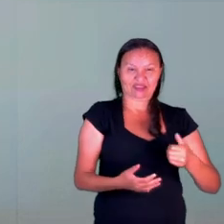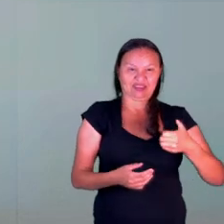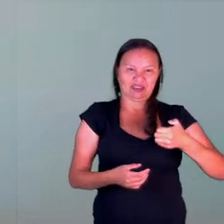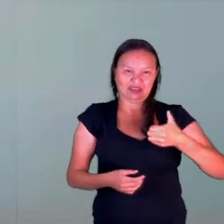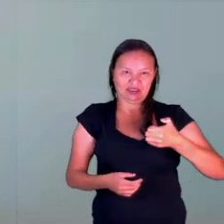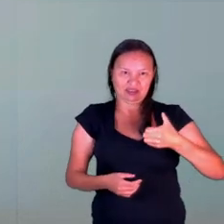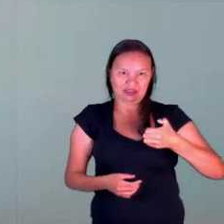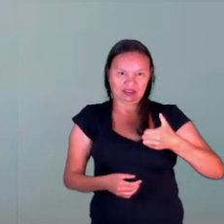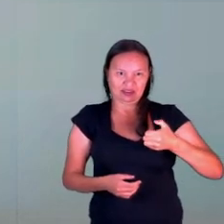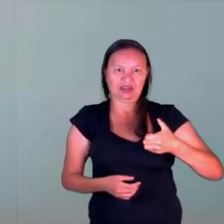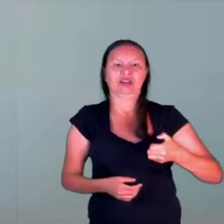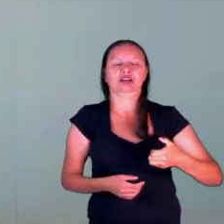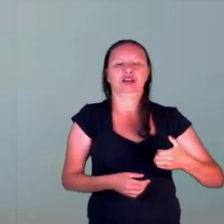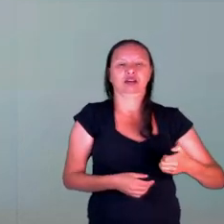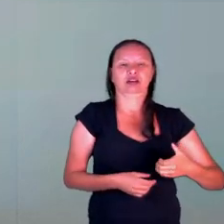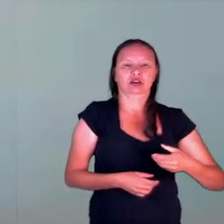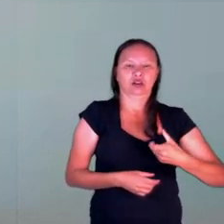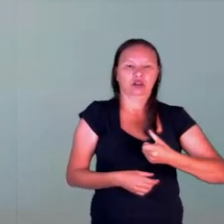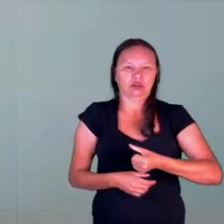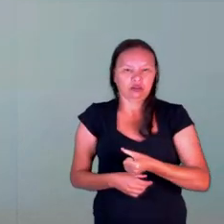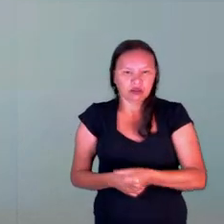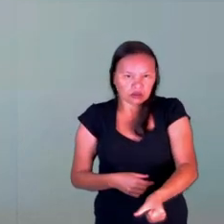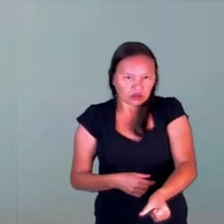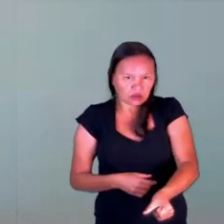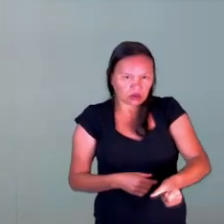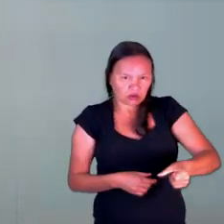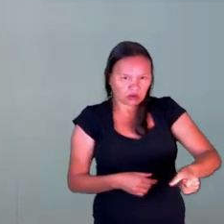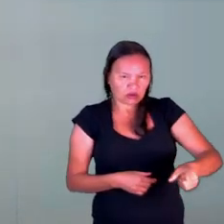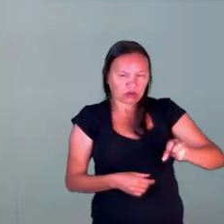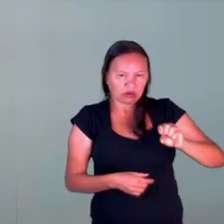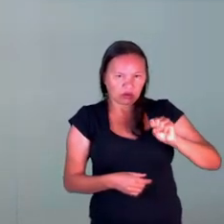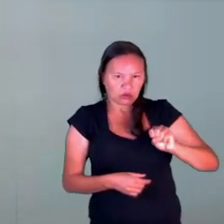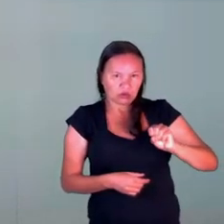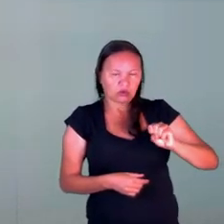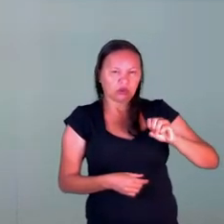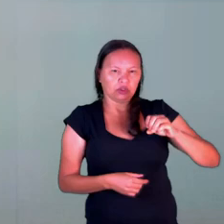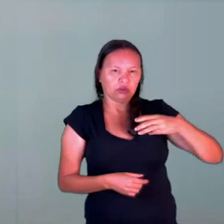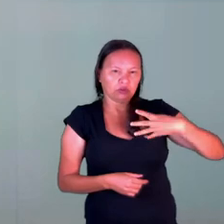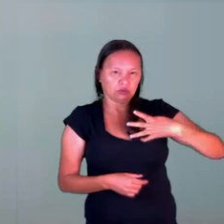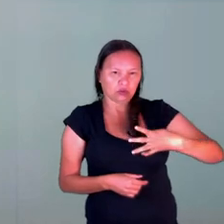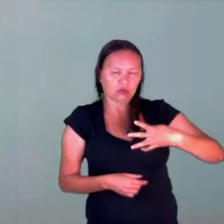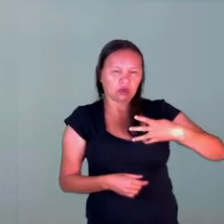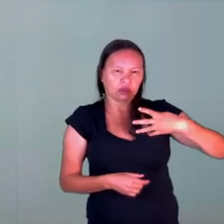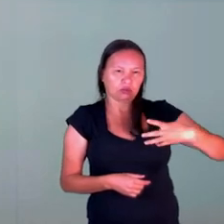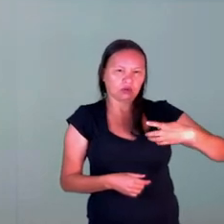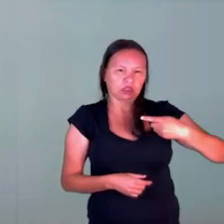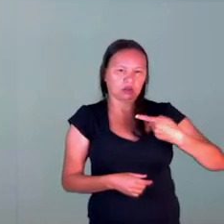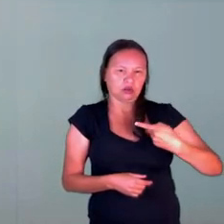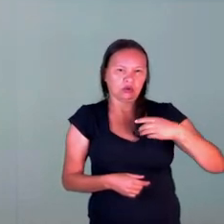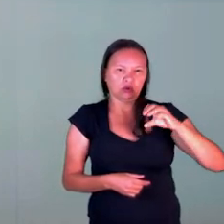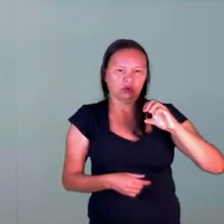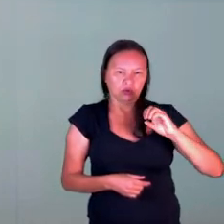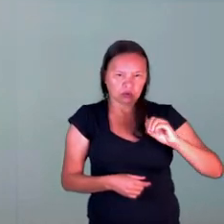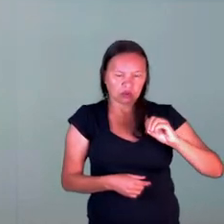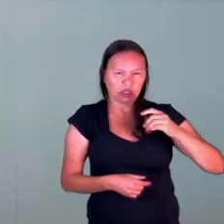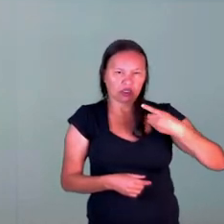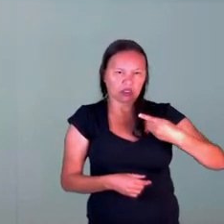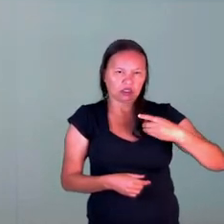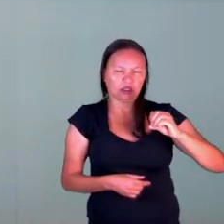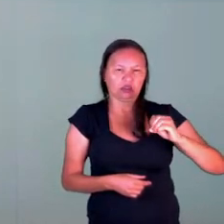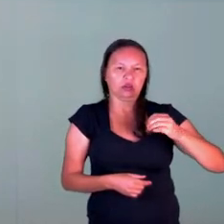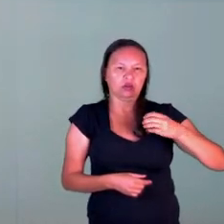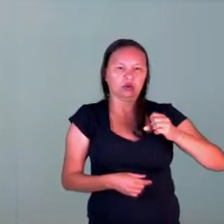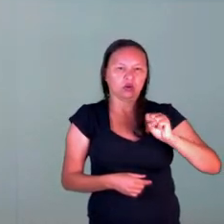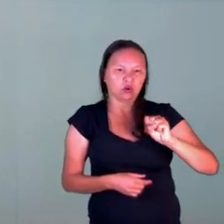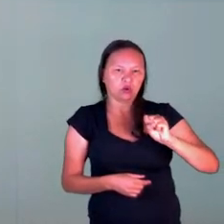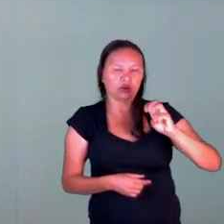92 o DDD 9 8441 1083 aqui não tem o chat senão jogava aí